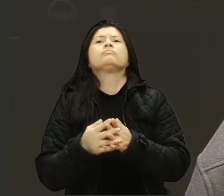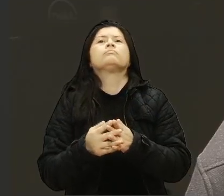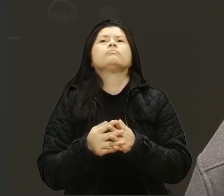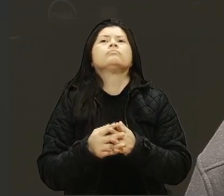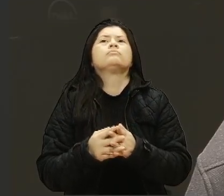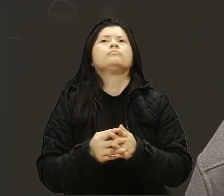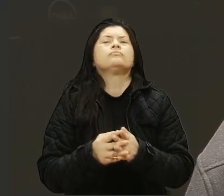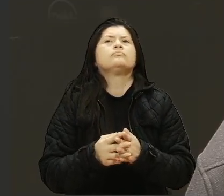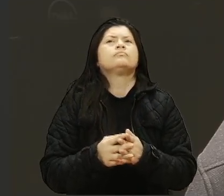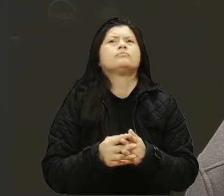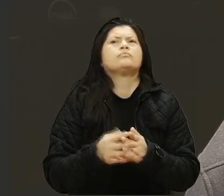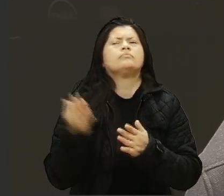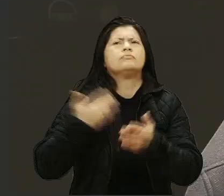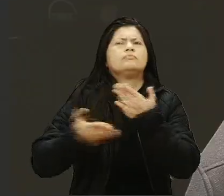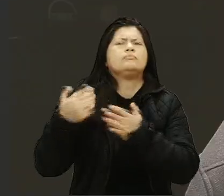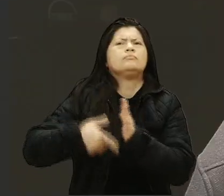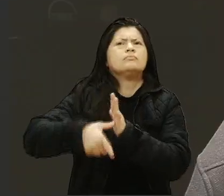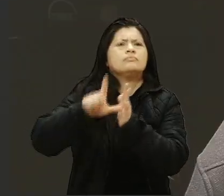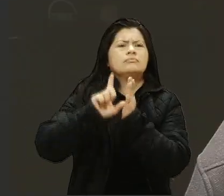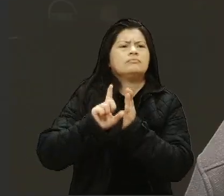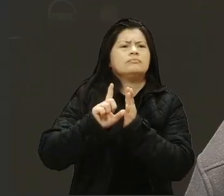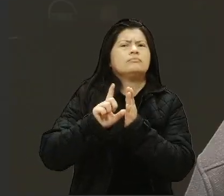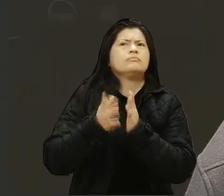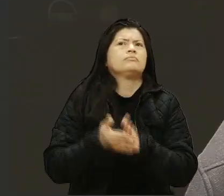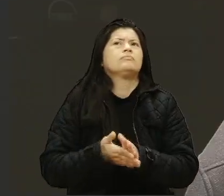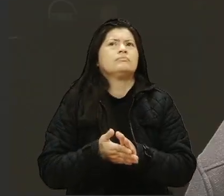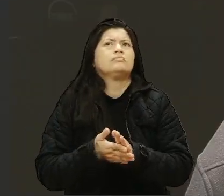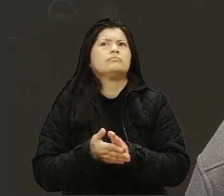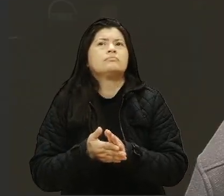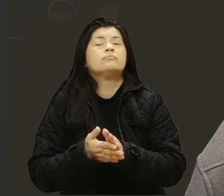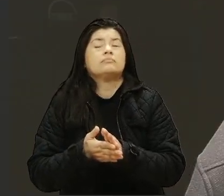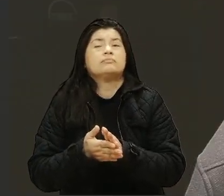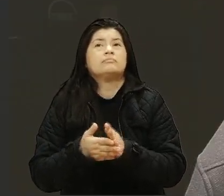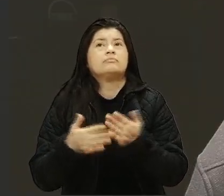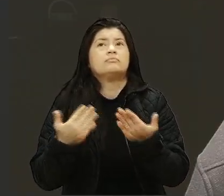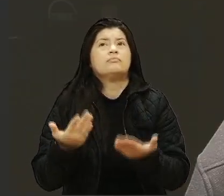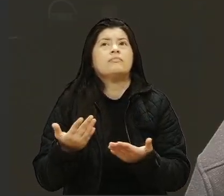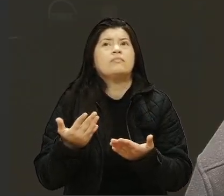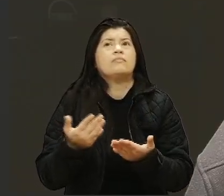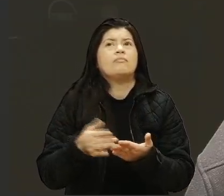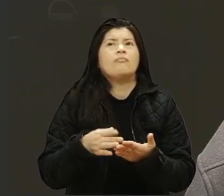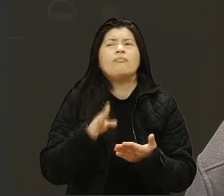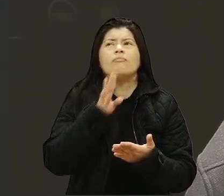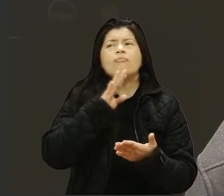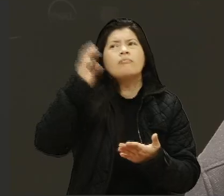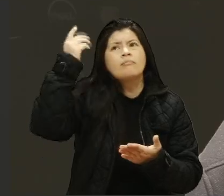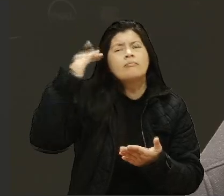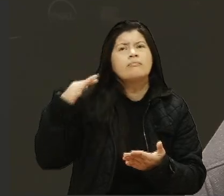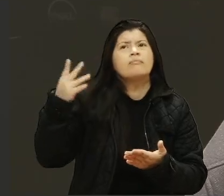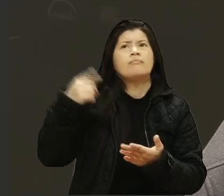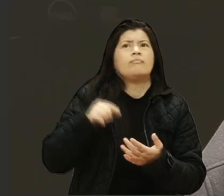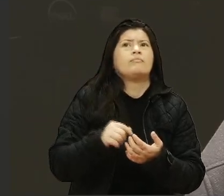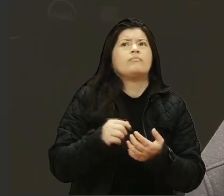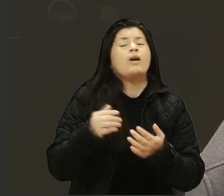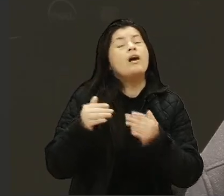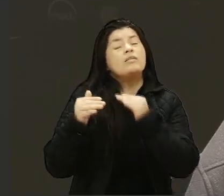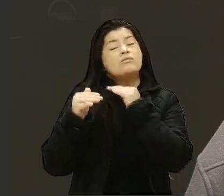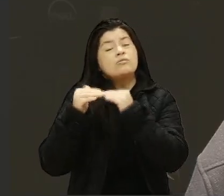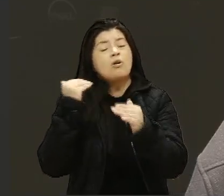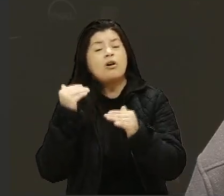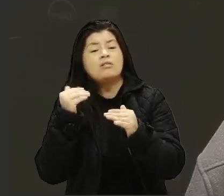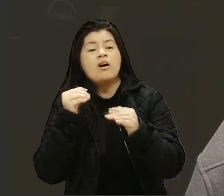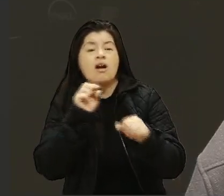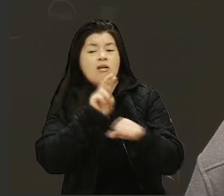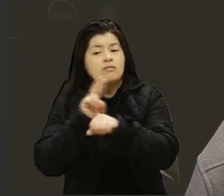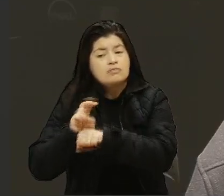Como eu tratava anteriormente, o fato determinado foi assumido pelo vereador Iago, não foi assumido pela vereadora Daiane. Embora eu discorde da fiscalização